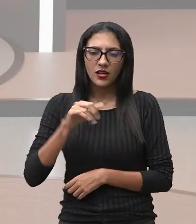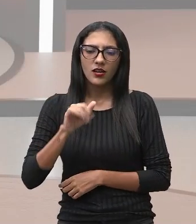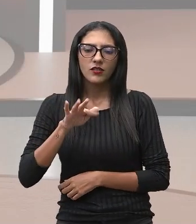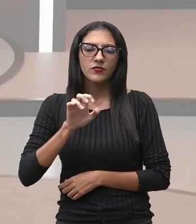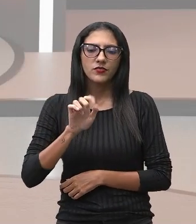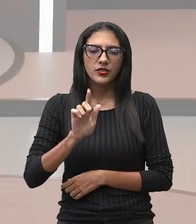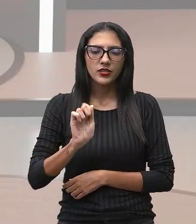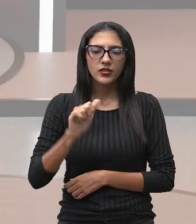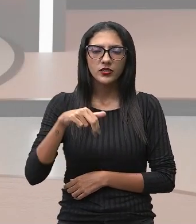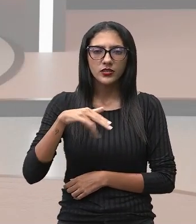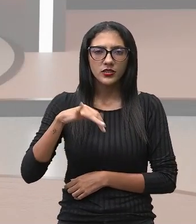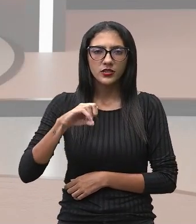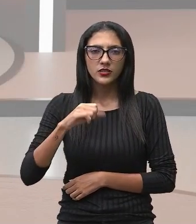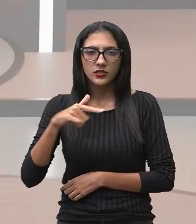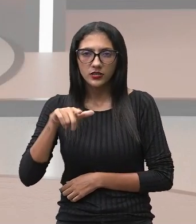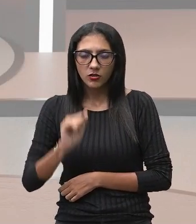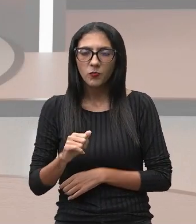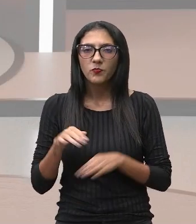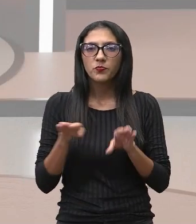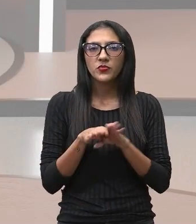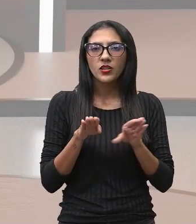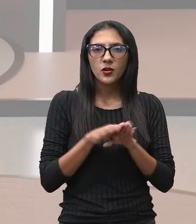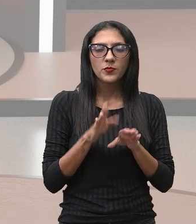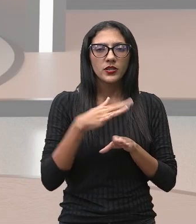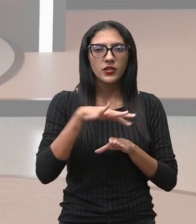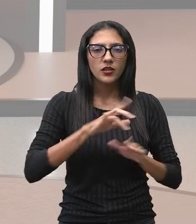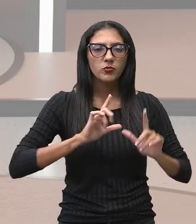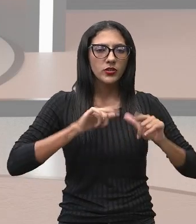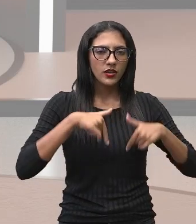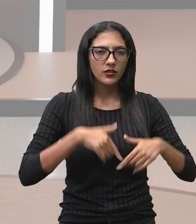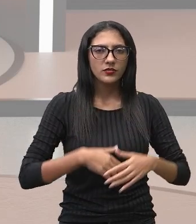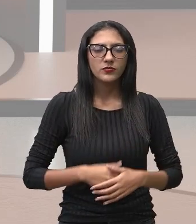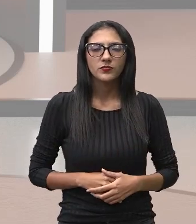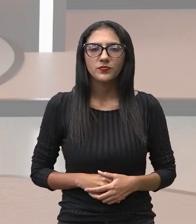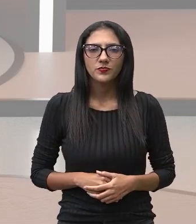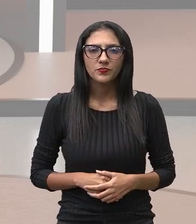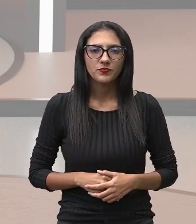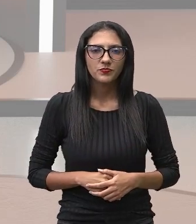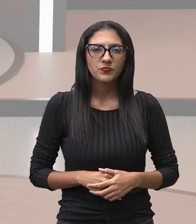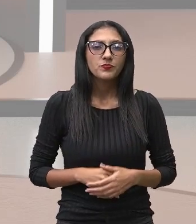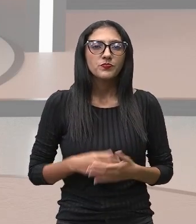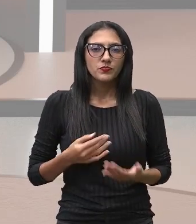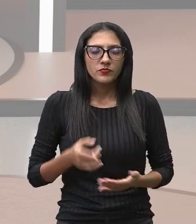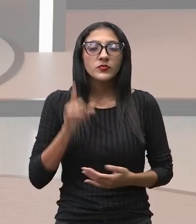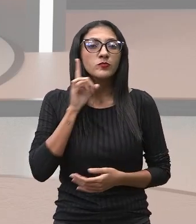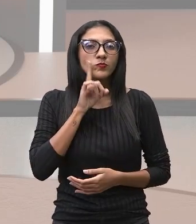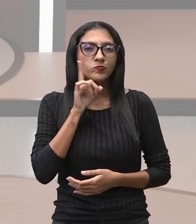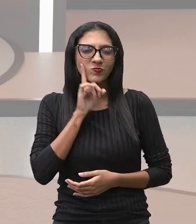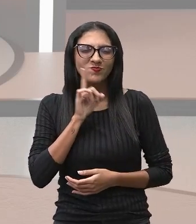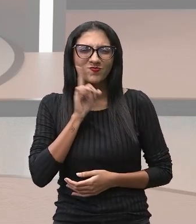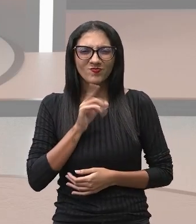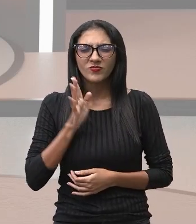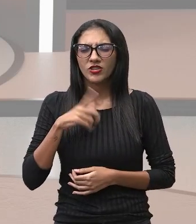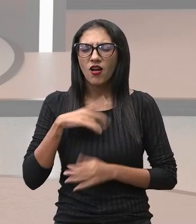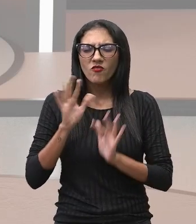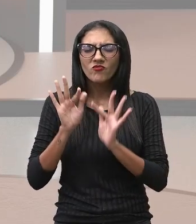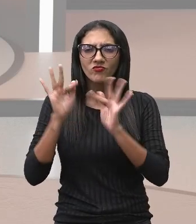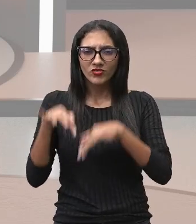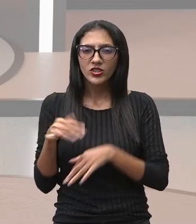guerra do Iraque. Então, os Estados Unidos, após a Segunda Guerra